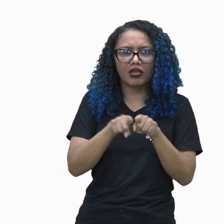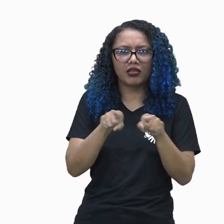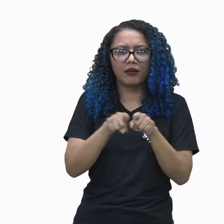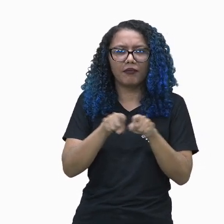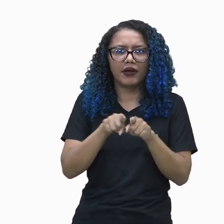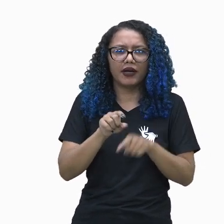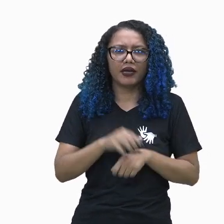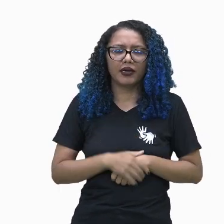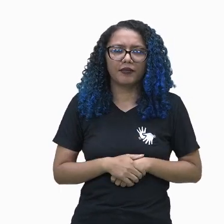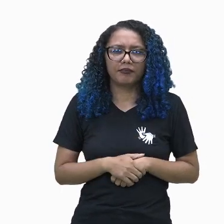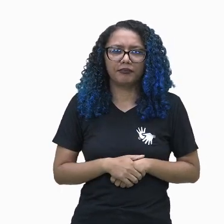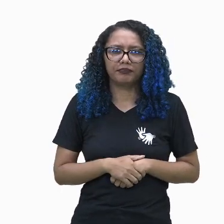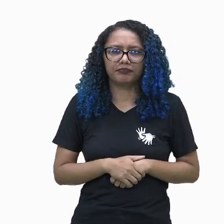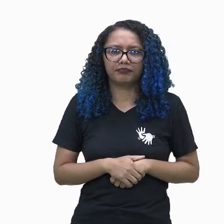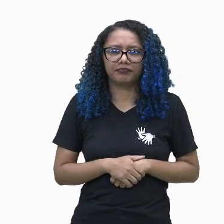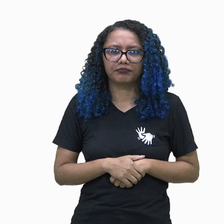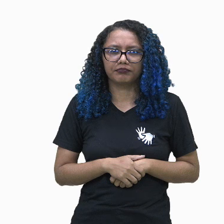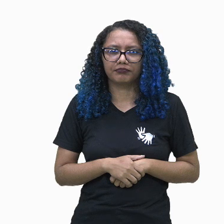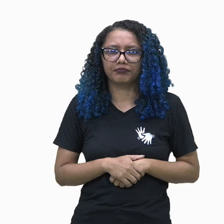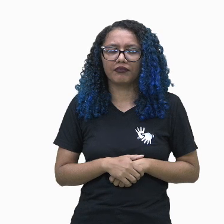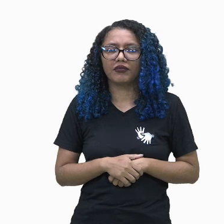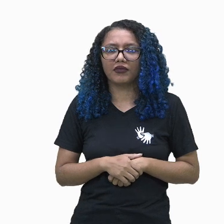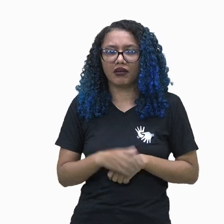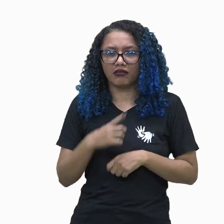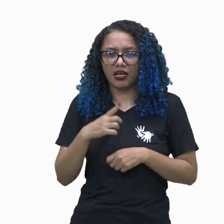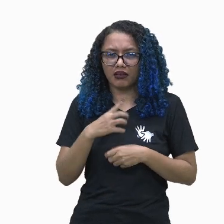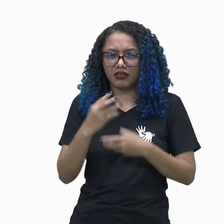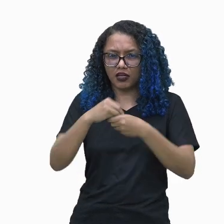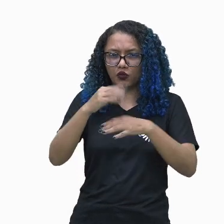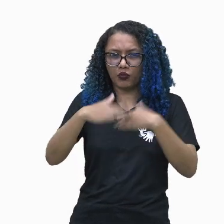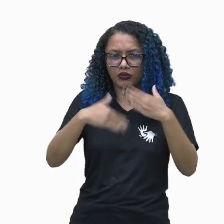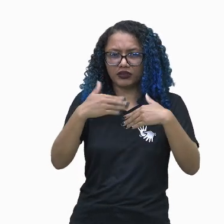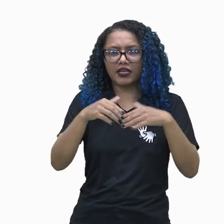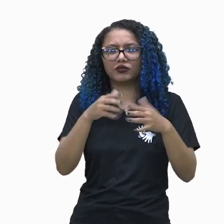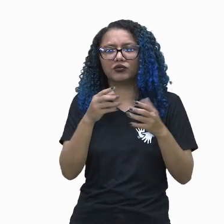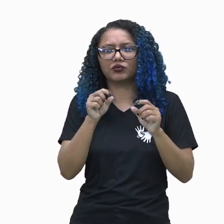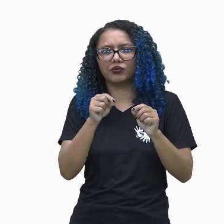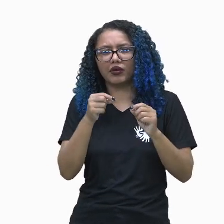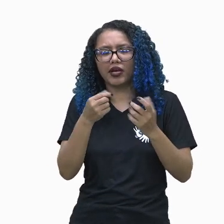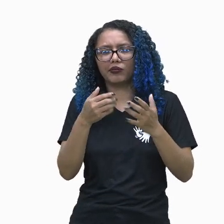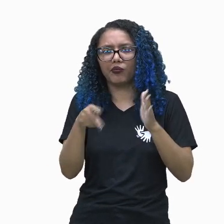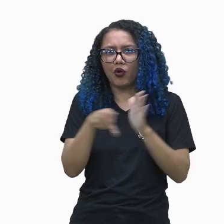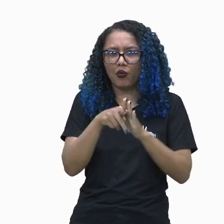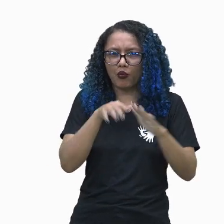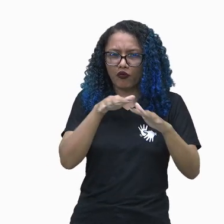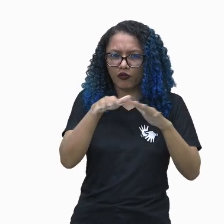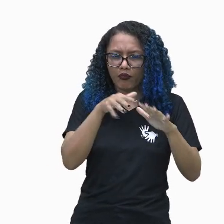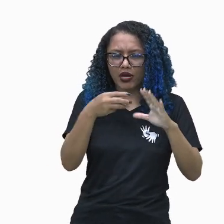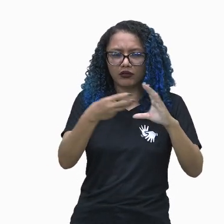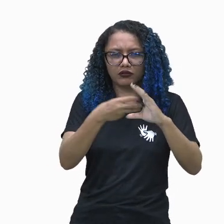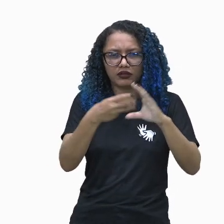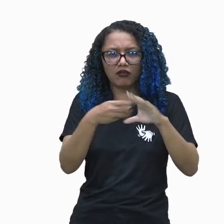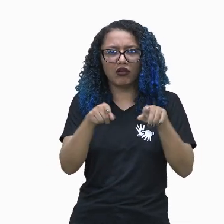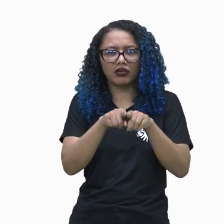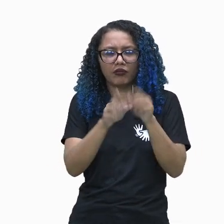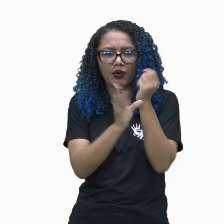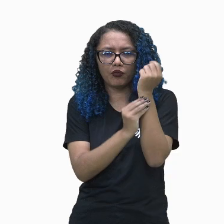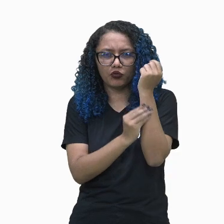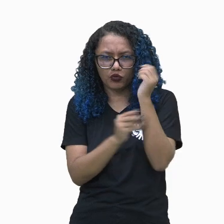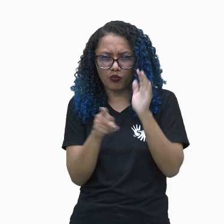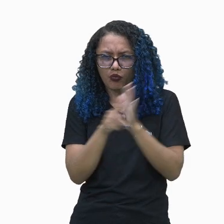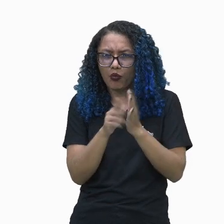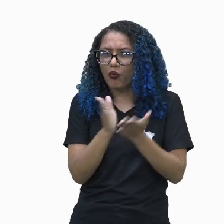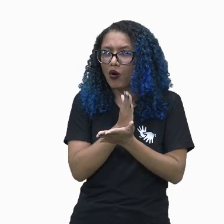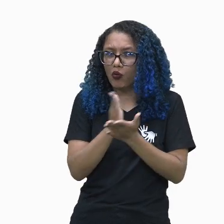Participam do processo de movimento de células e músculos, né? De um determinado sistema do